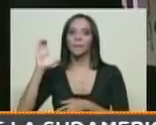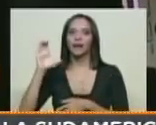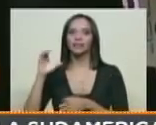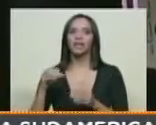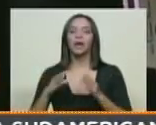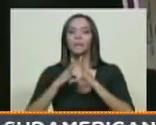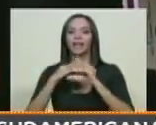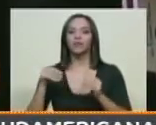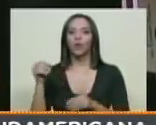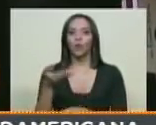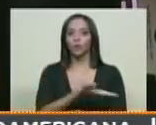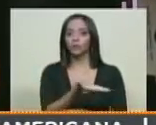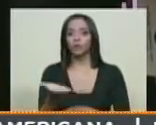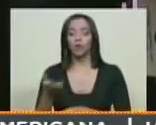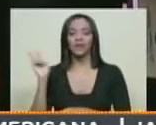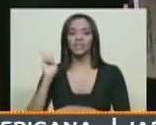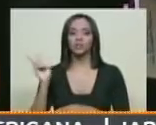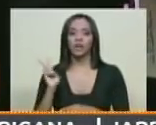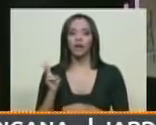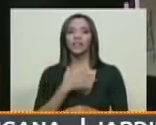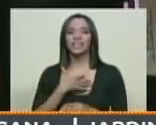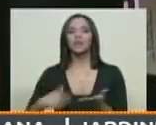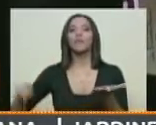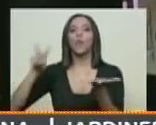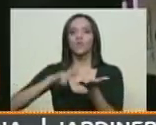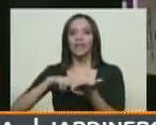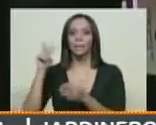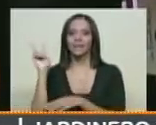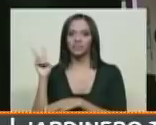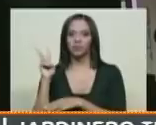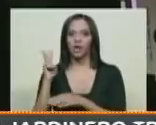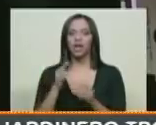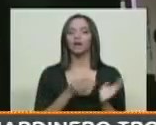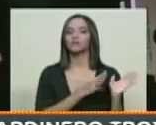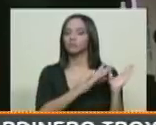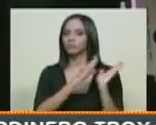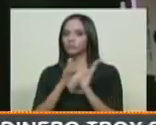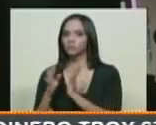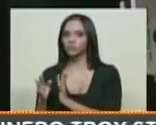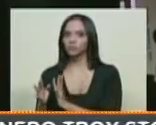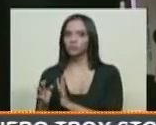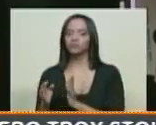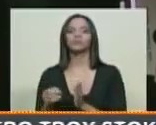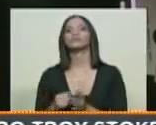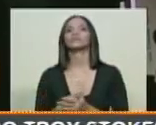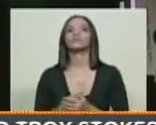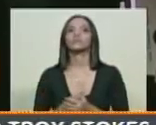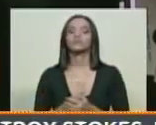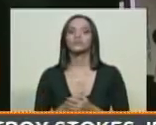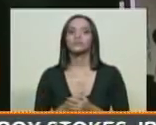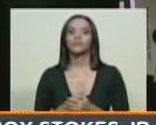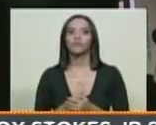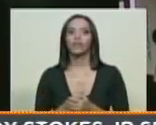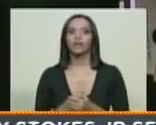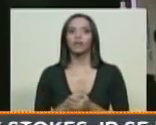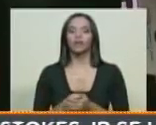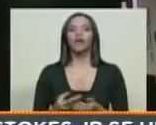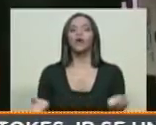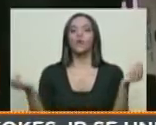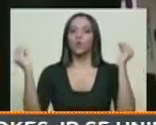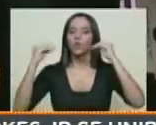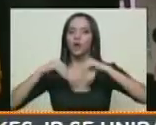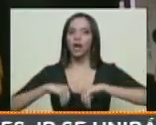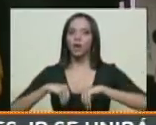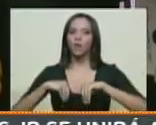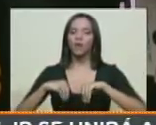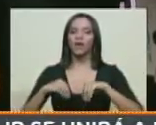os venezuelanos que queiram regressar a seu país. Implementamos com o consulado da Venezuela em Roraima. Em trabalho com apoio ao consulado da República Bolivariana de Venezuela em